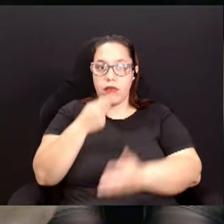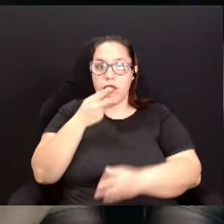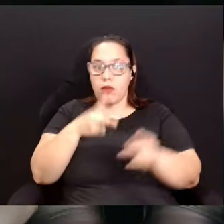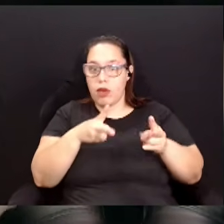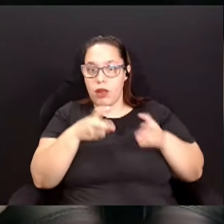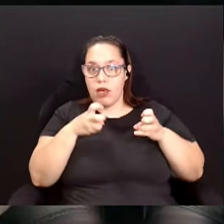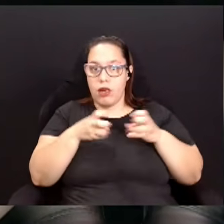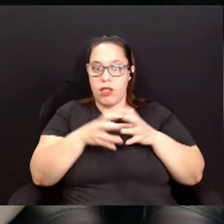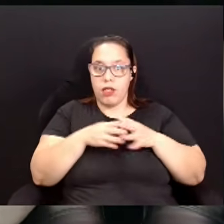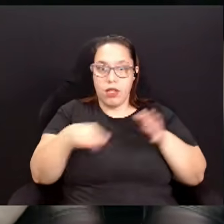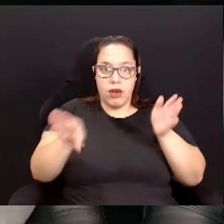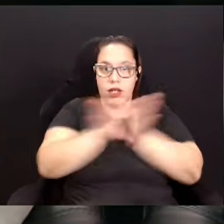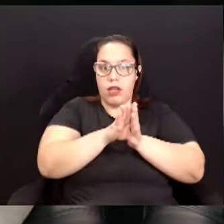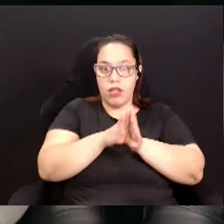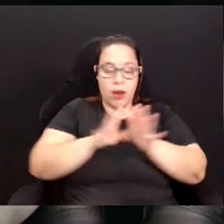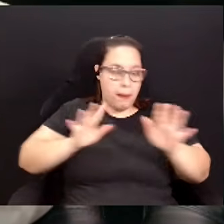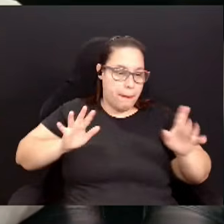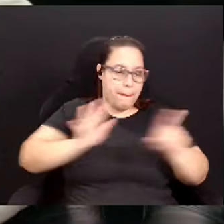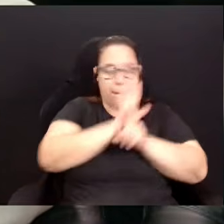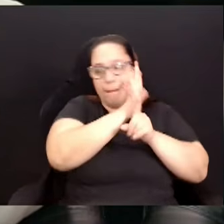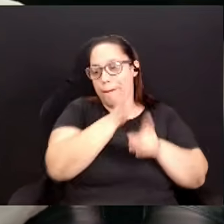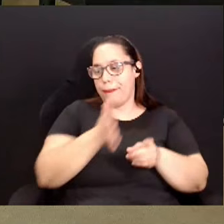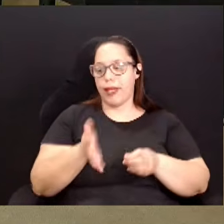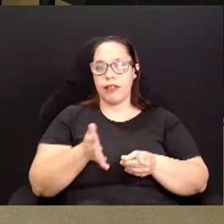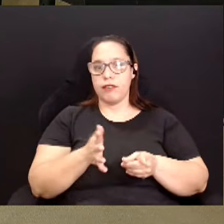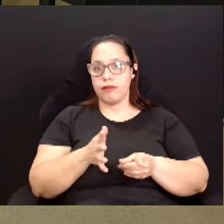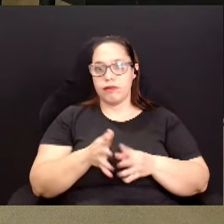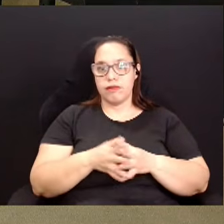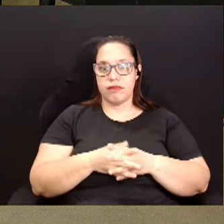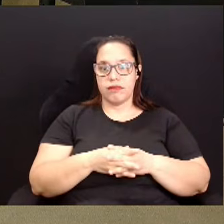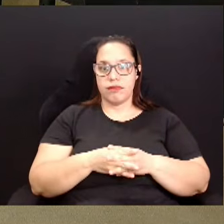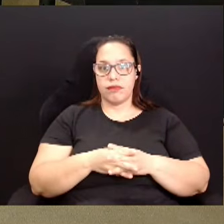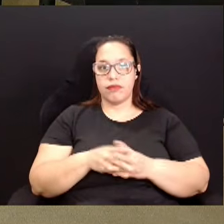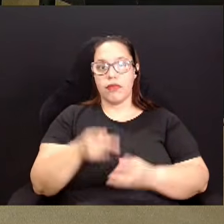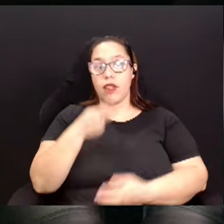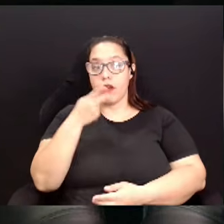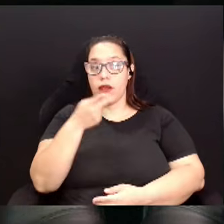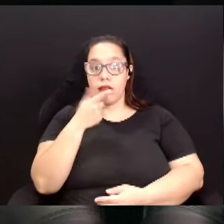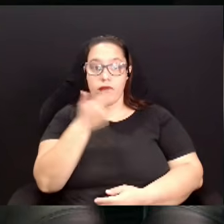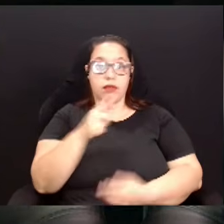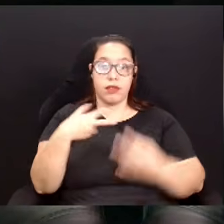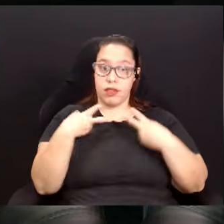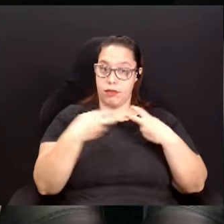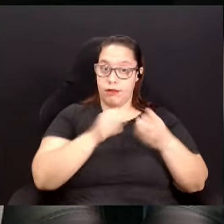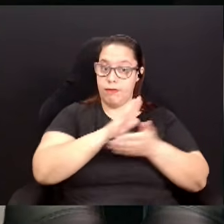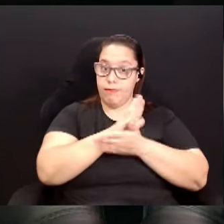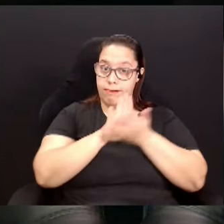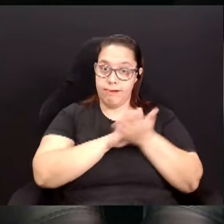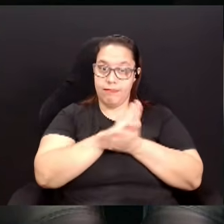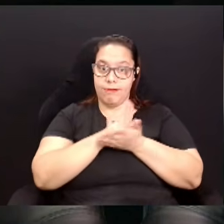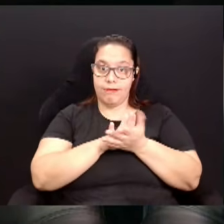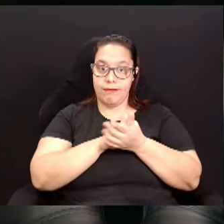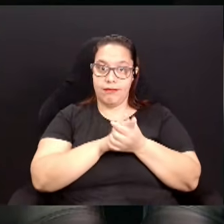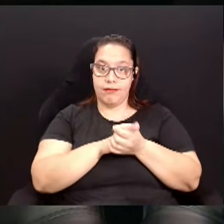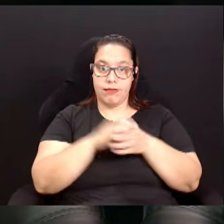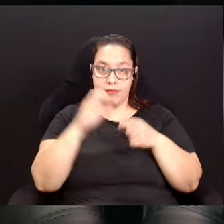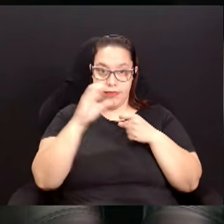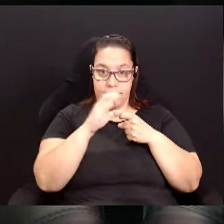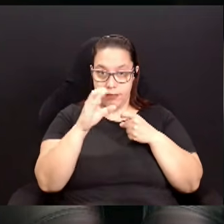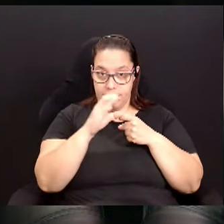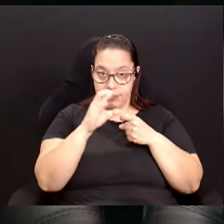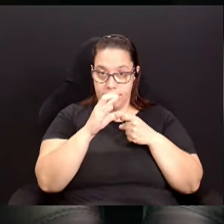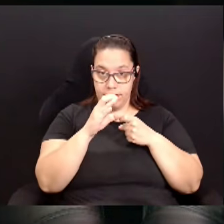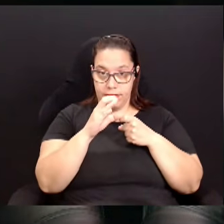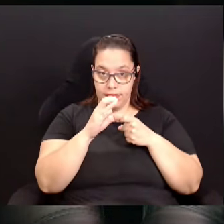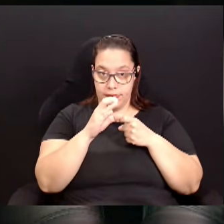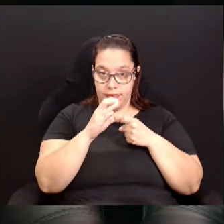ela invade, entendeu? Então ela faz isso sem perceber. E aí o que a gente vê na clínica? A gente vê os